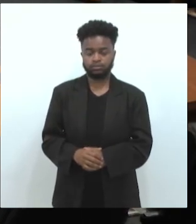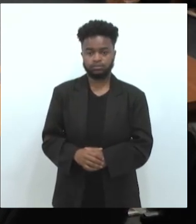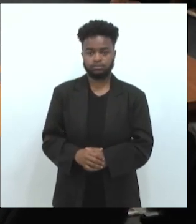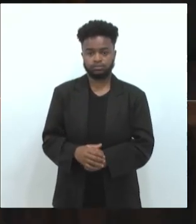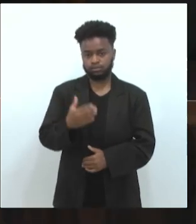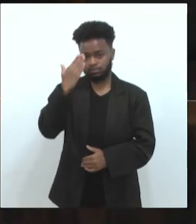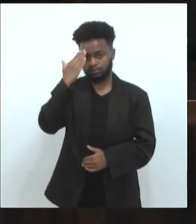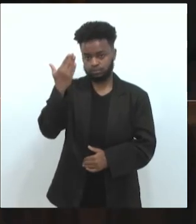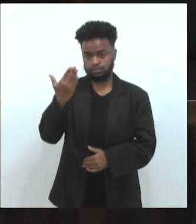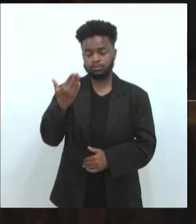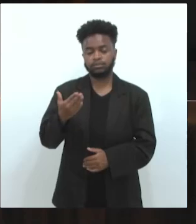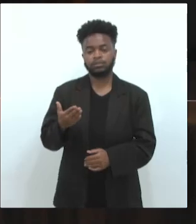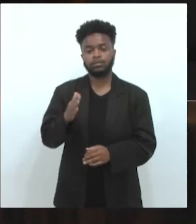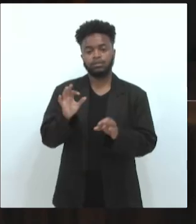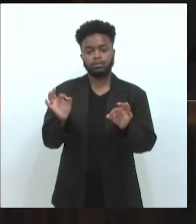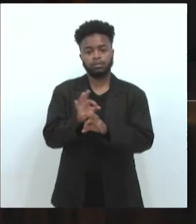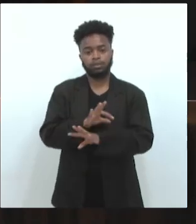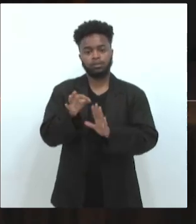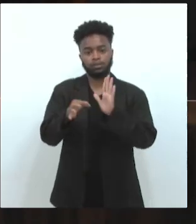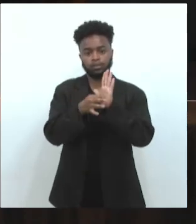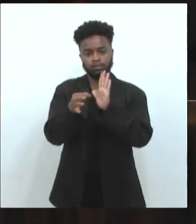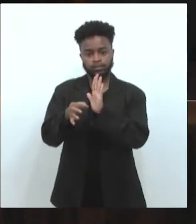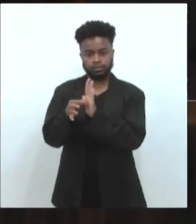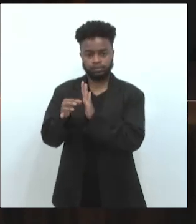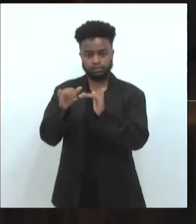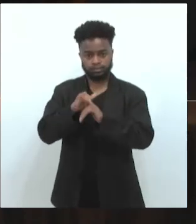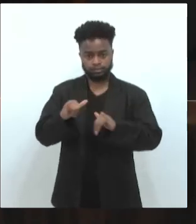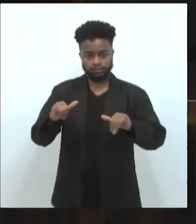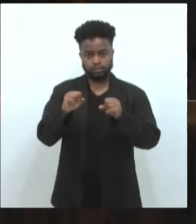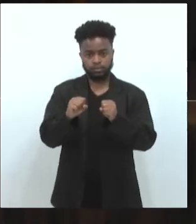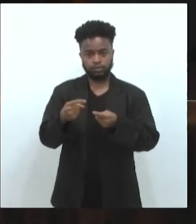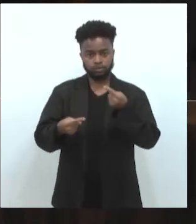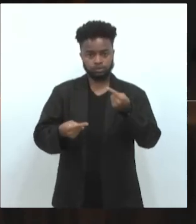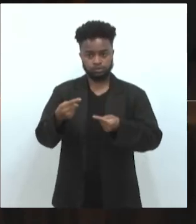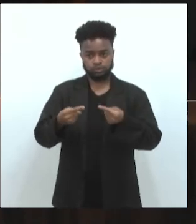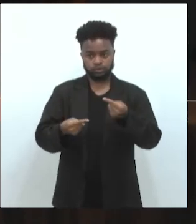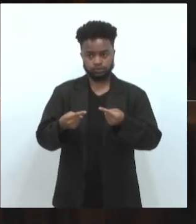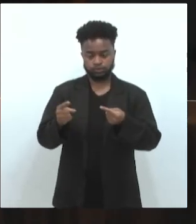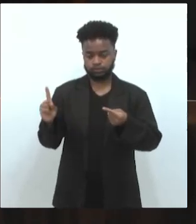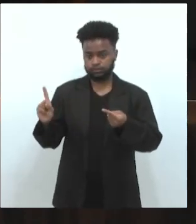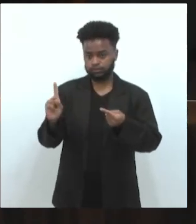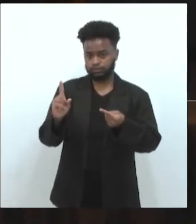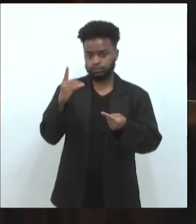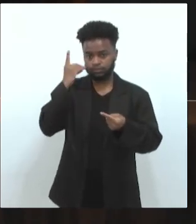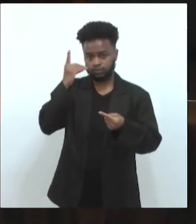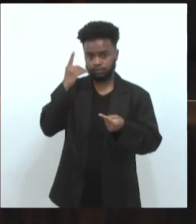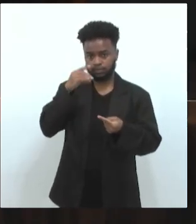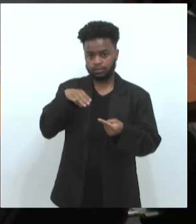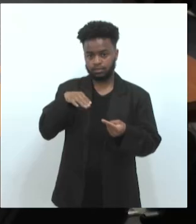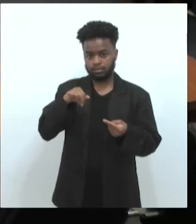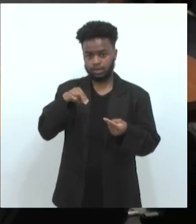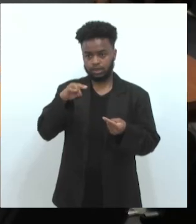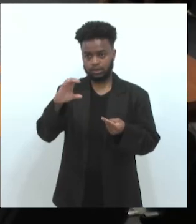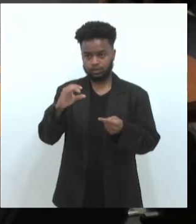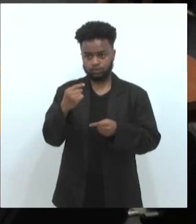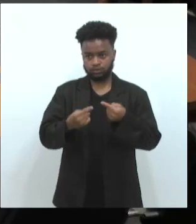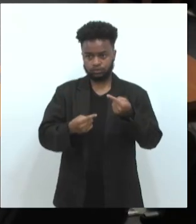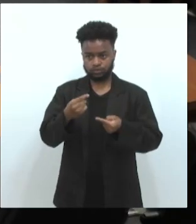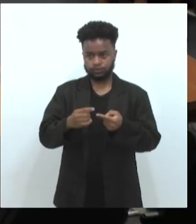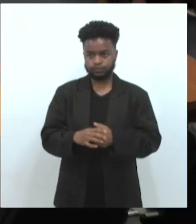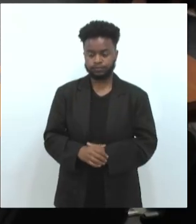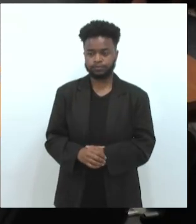Obrigada. Com os pareceres emitidos, em discussão, não havendo para discutir, deputado Carlos Mink. Para discutir também,